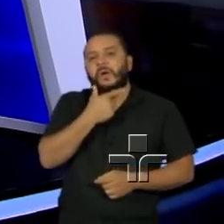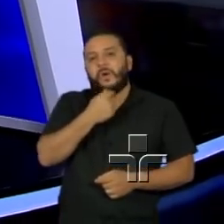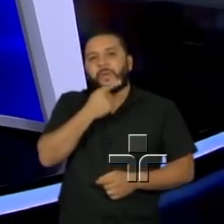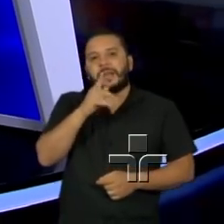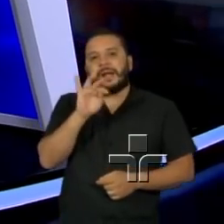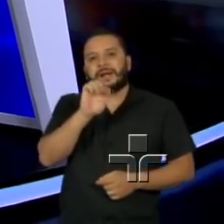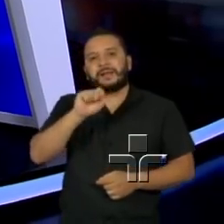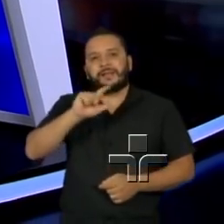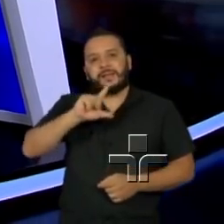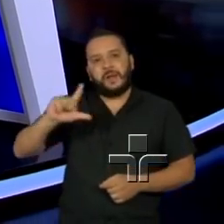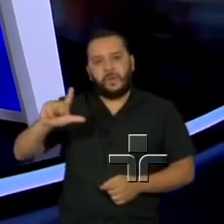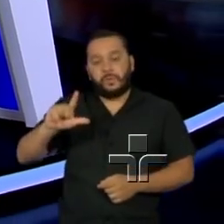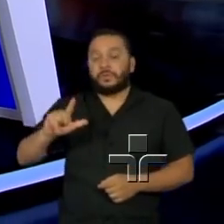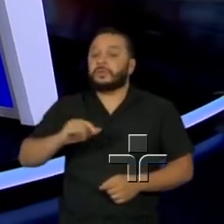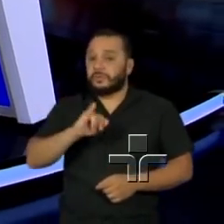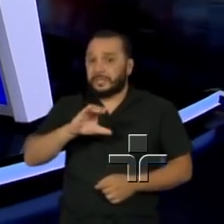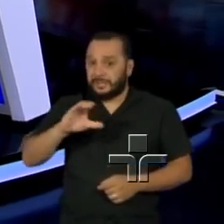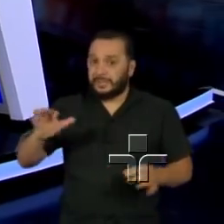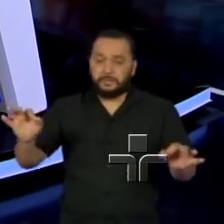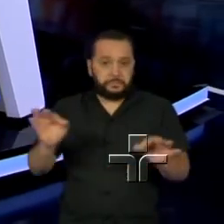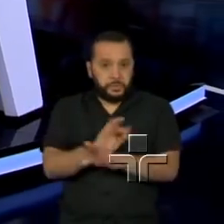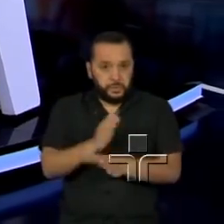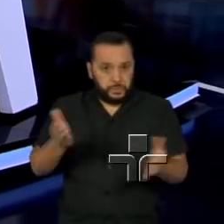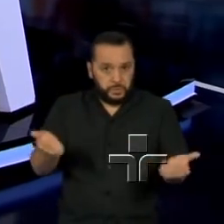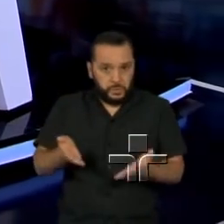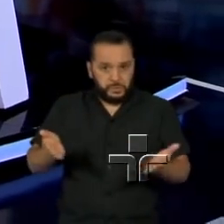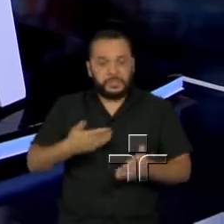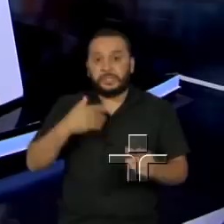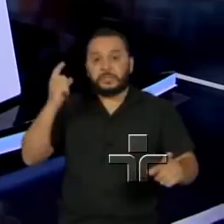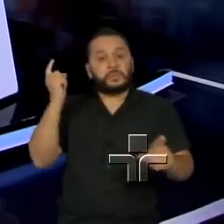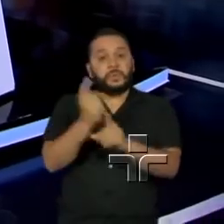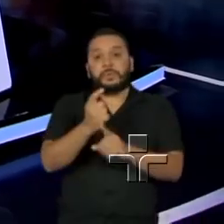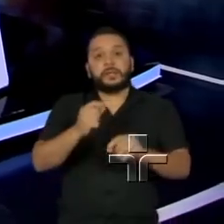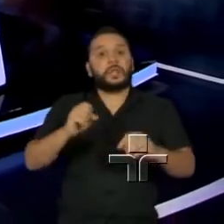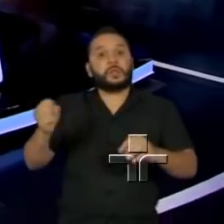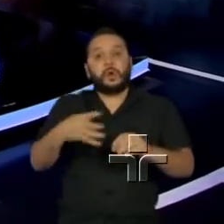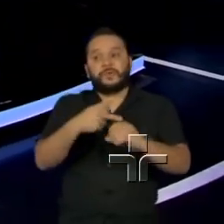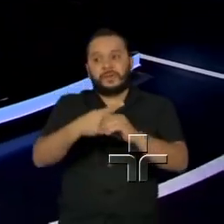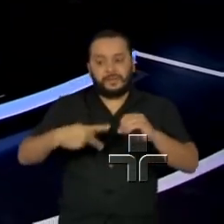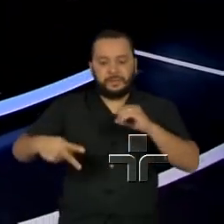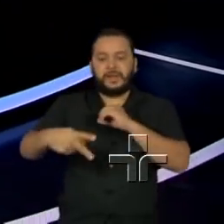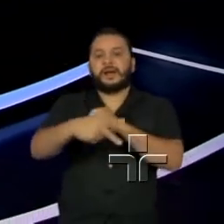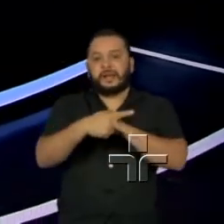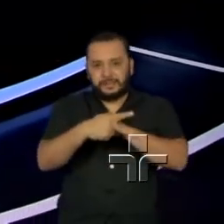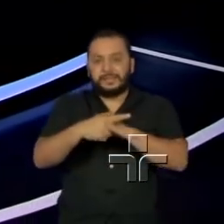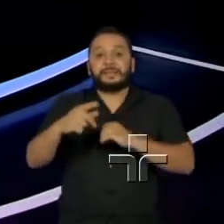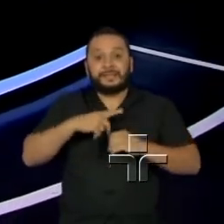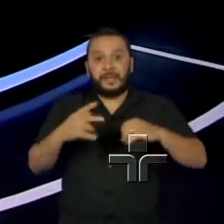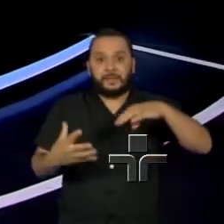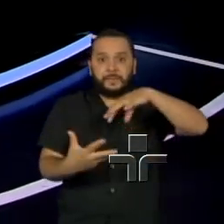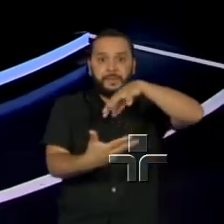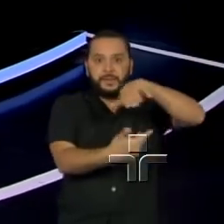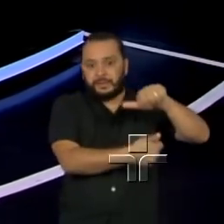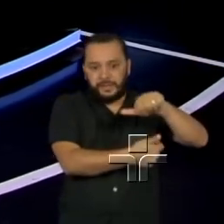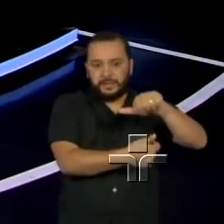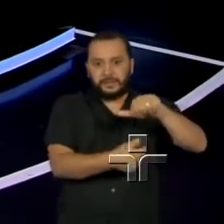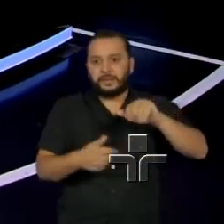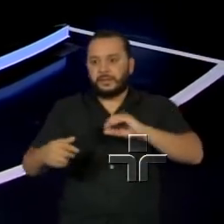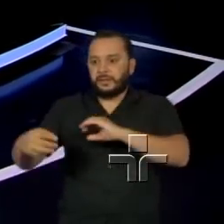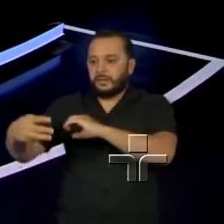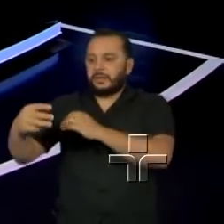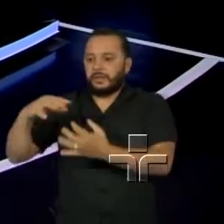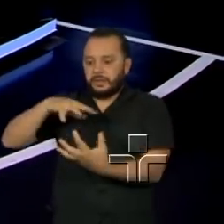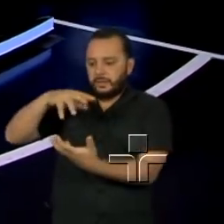Carnal. E o Jornal da Cultura termina hoje com a nova descoberta da NASA, um planeta com condições similares às da Terra, chamado